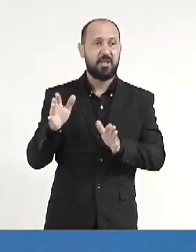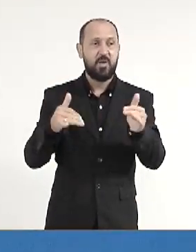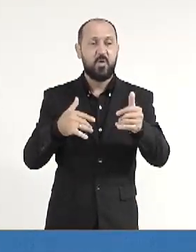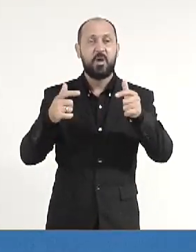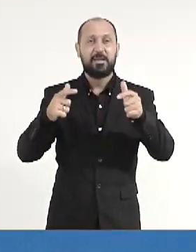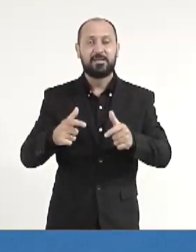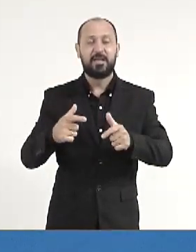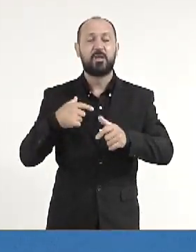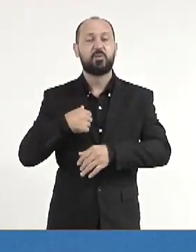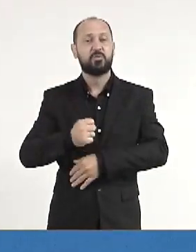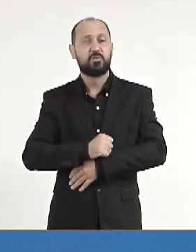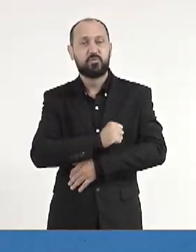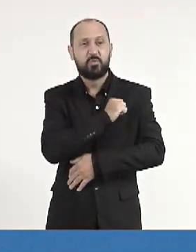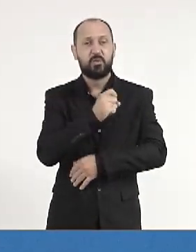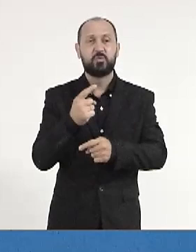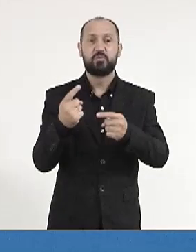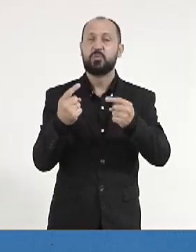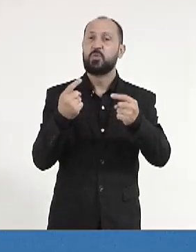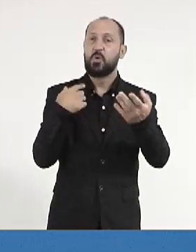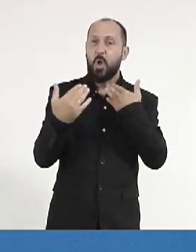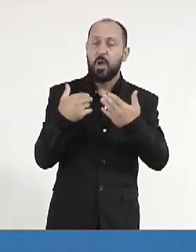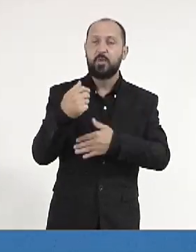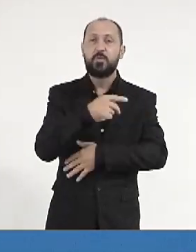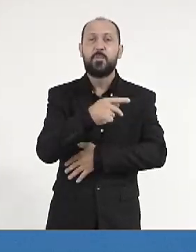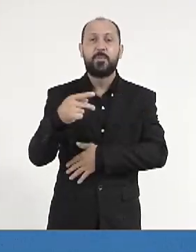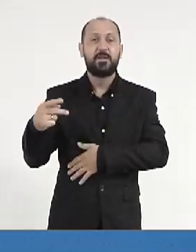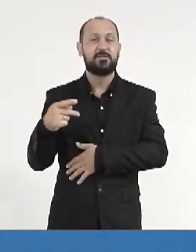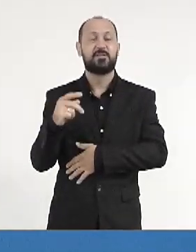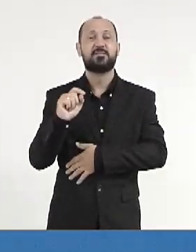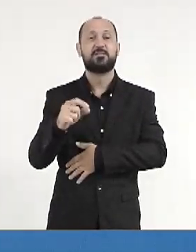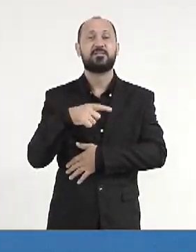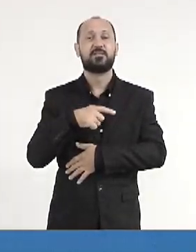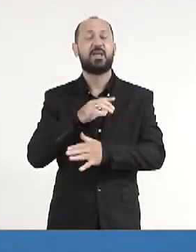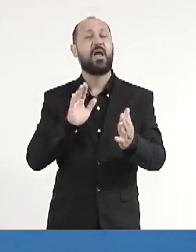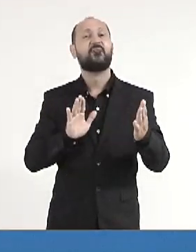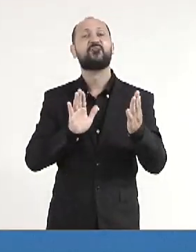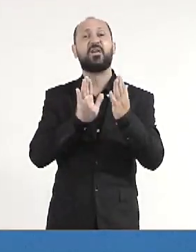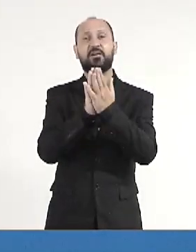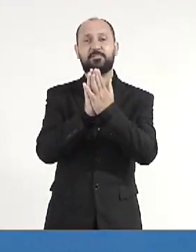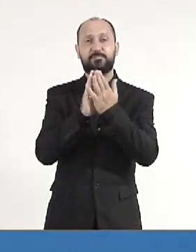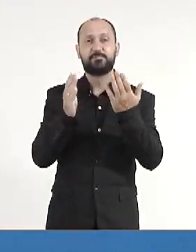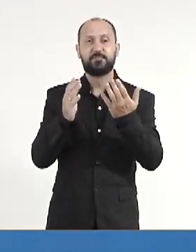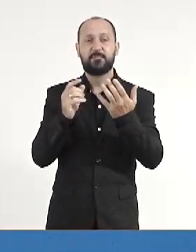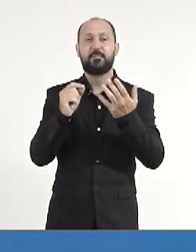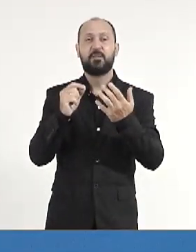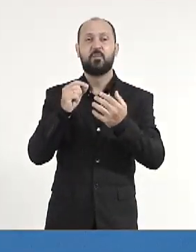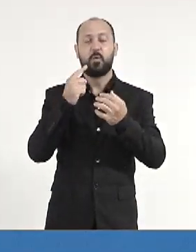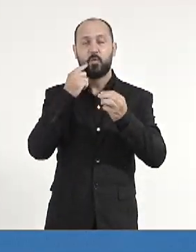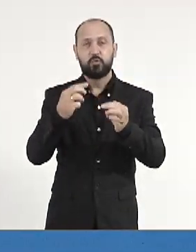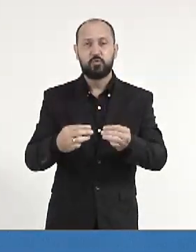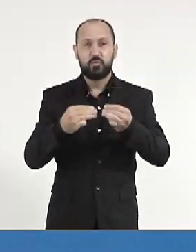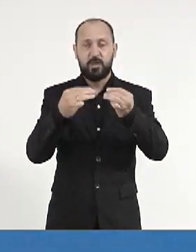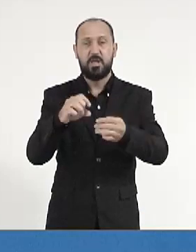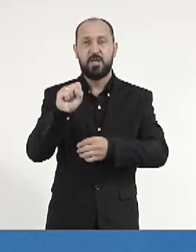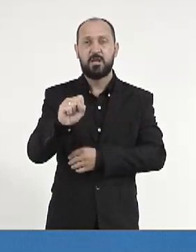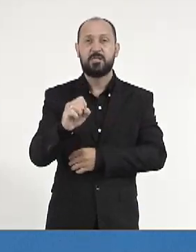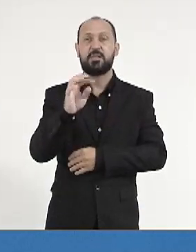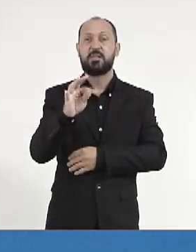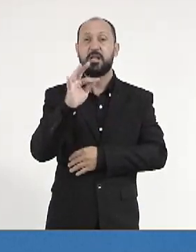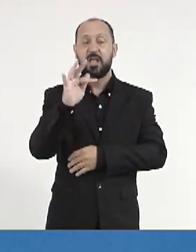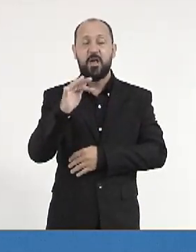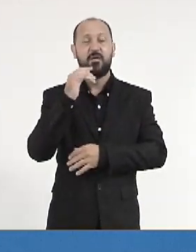ódio, nos discursos do presidente da República, que afrontava os ministros do STF,